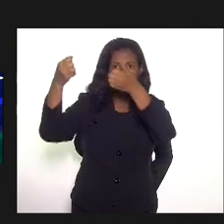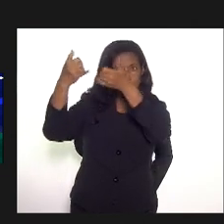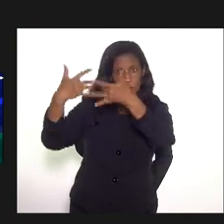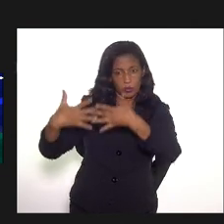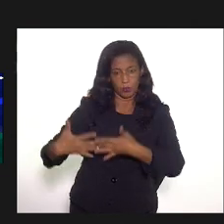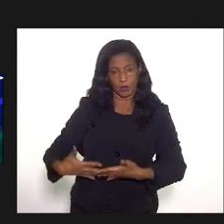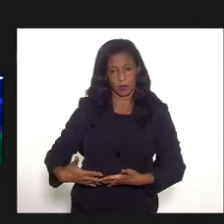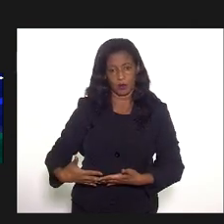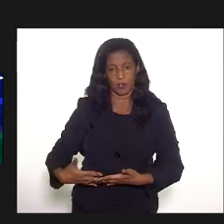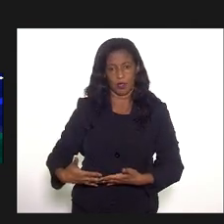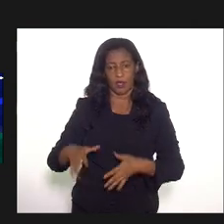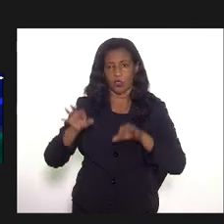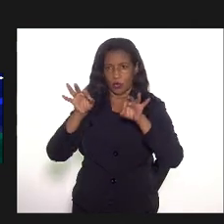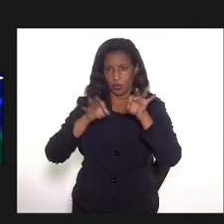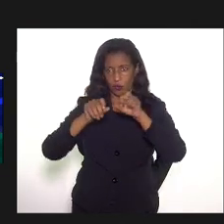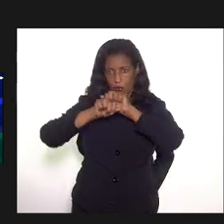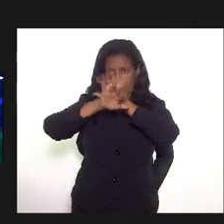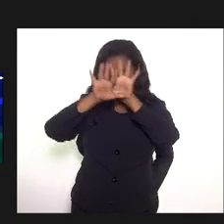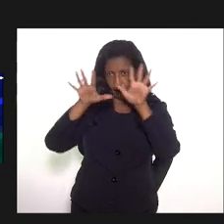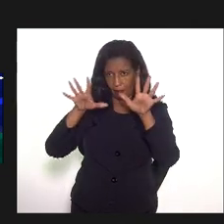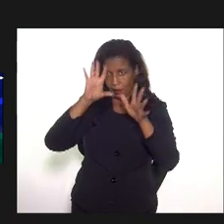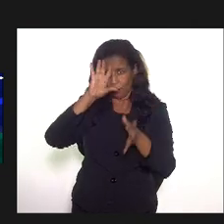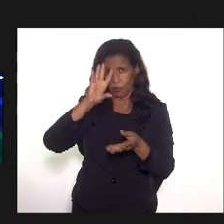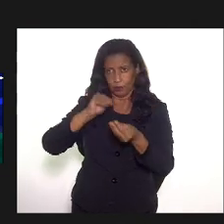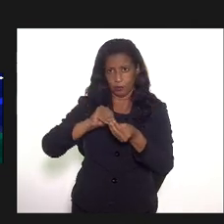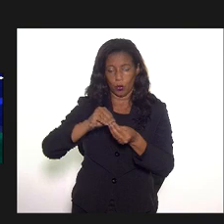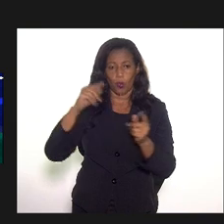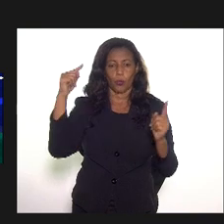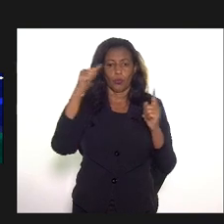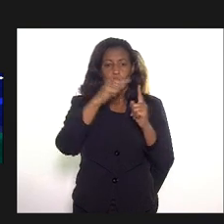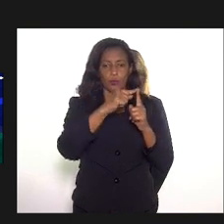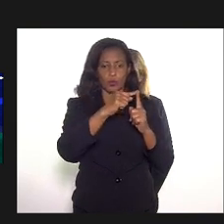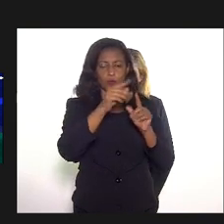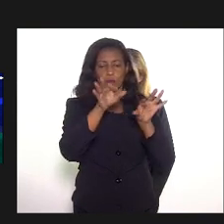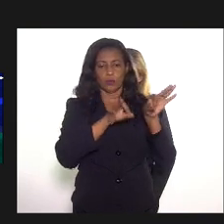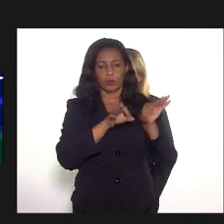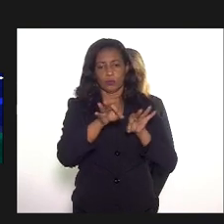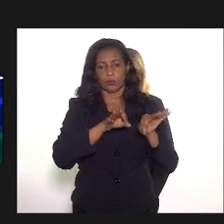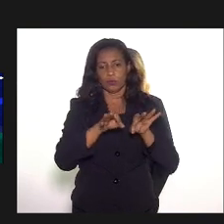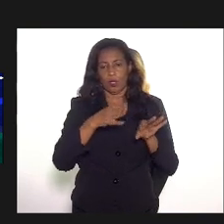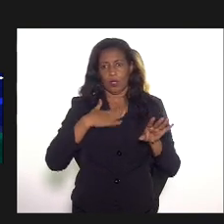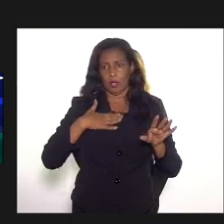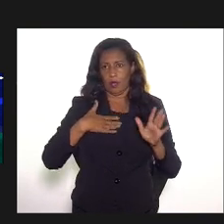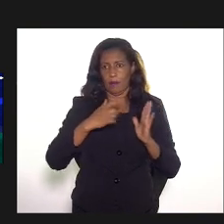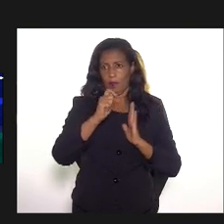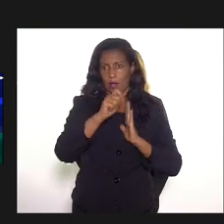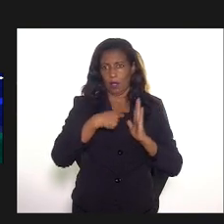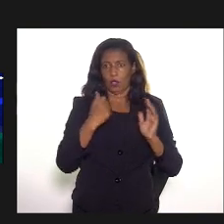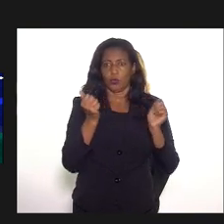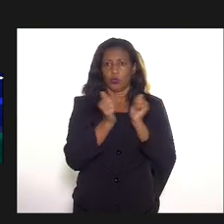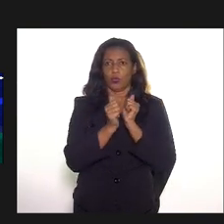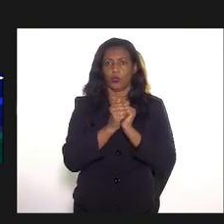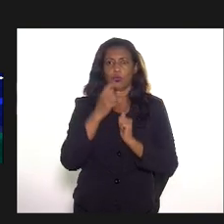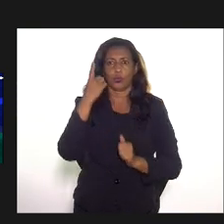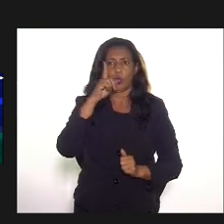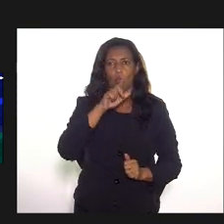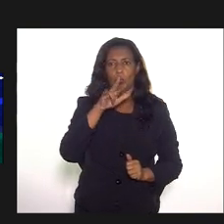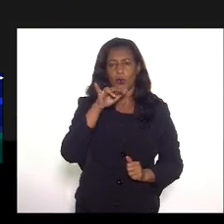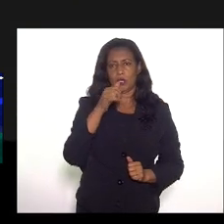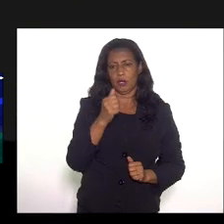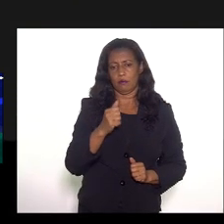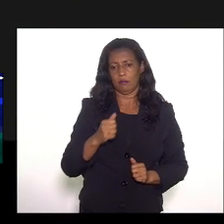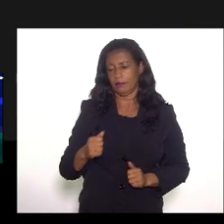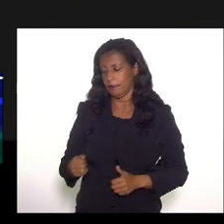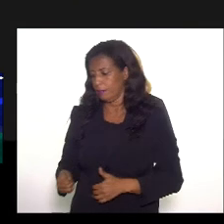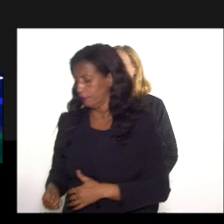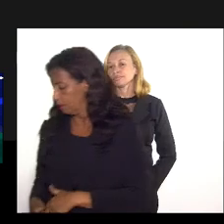de forma clara e concisa o objetivo do projeto de minha autoria com a deputada Lucinho. Muito obrigado, presidente.